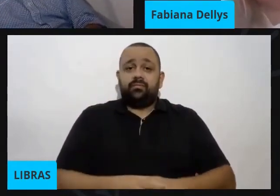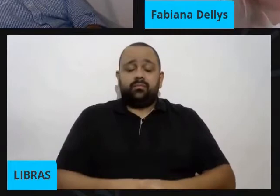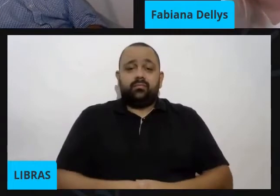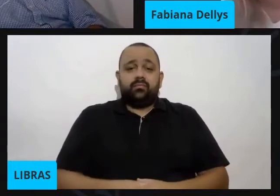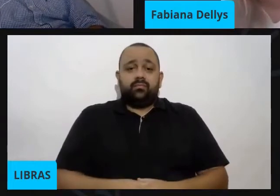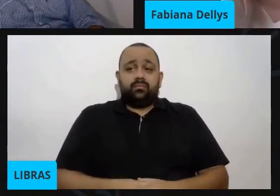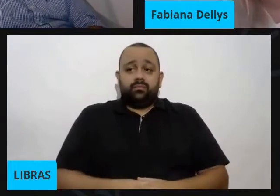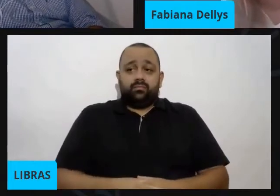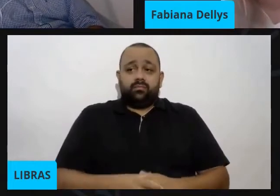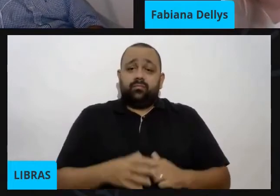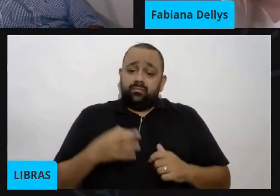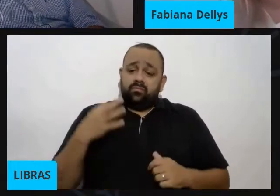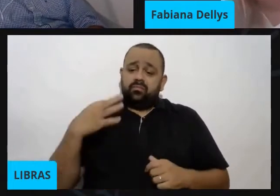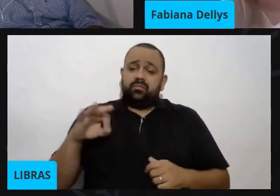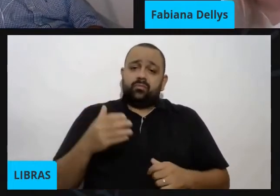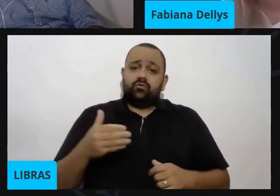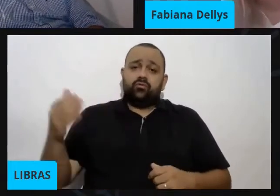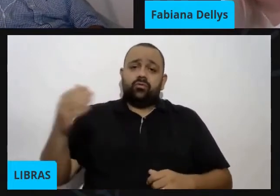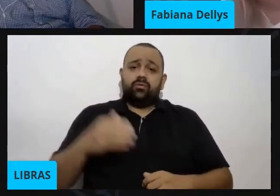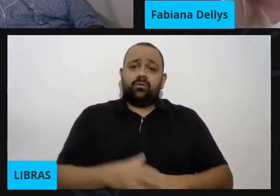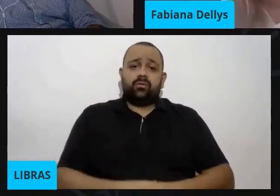Deu tudo certo.